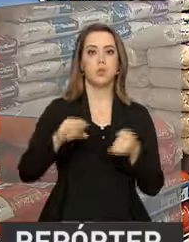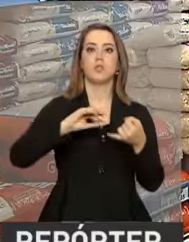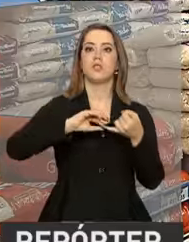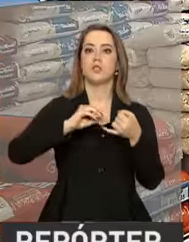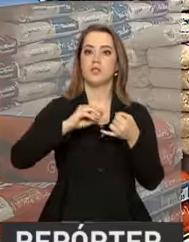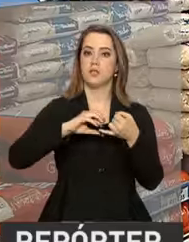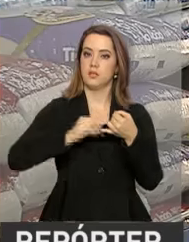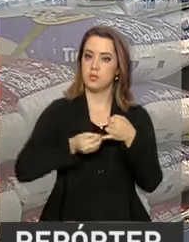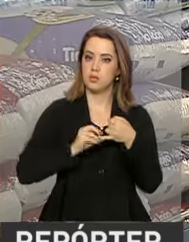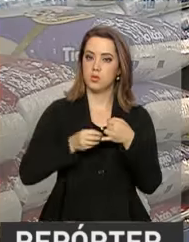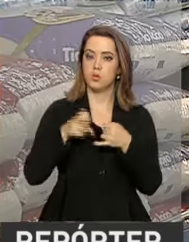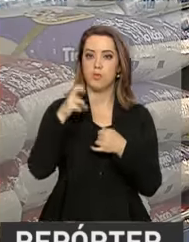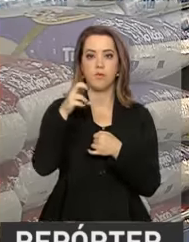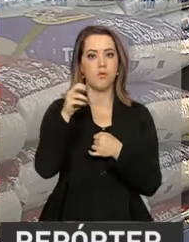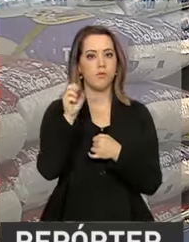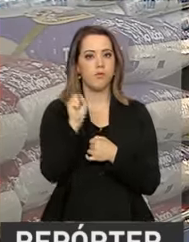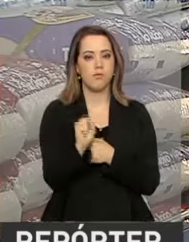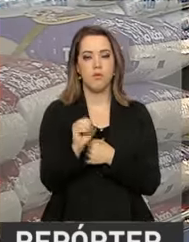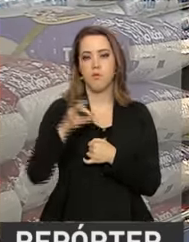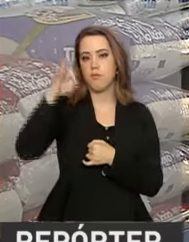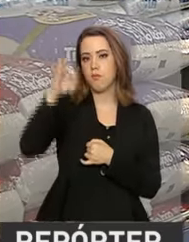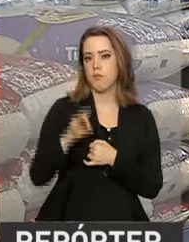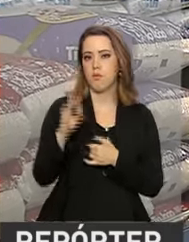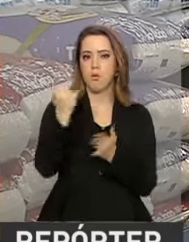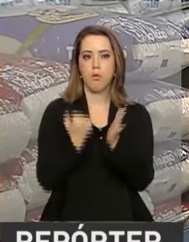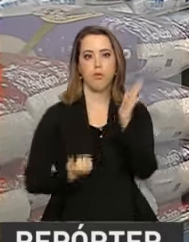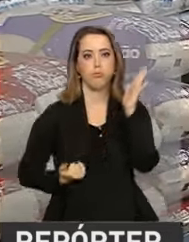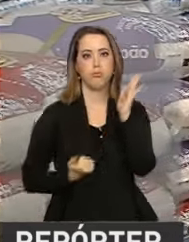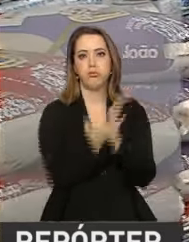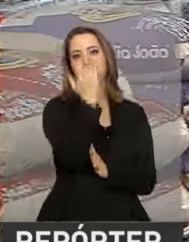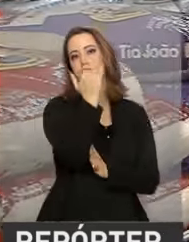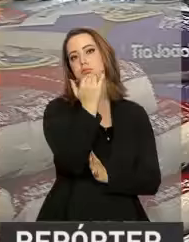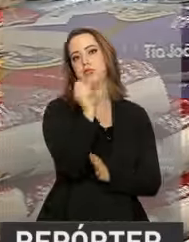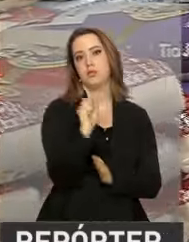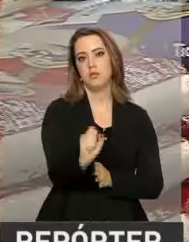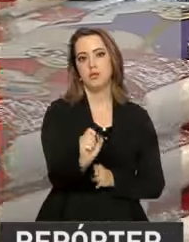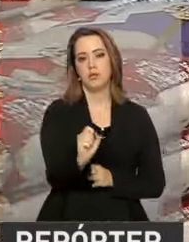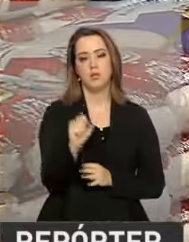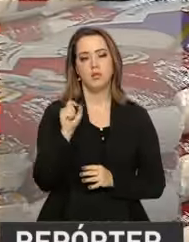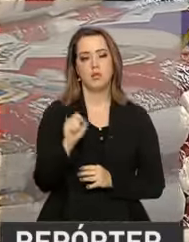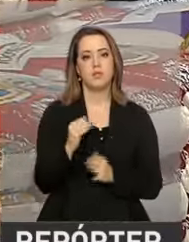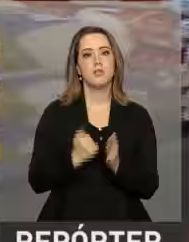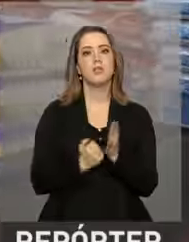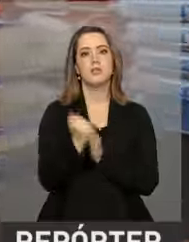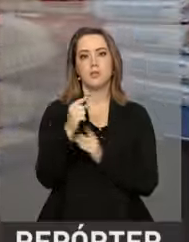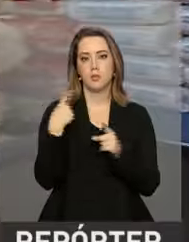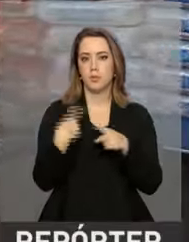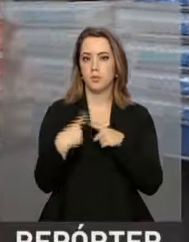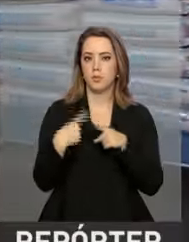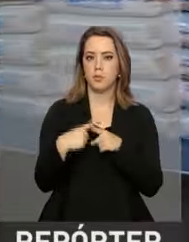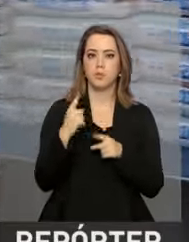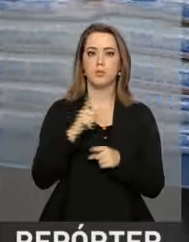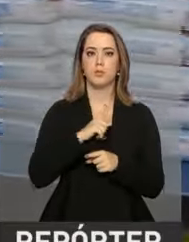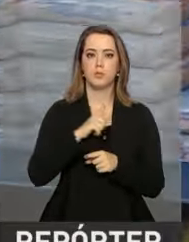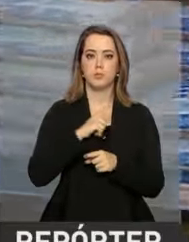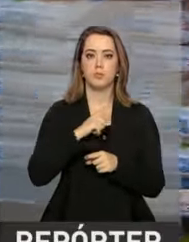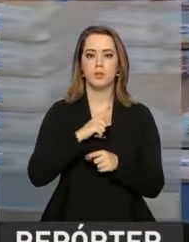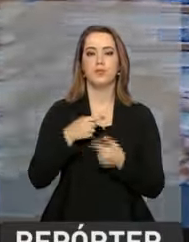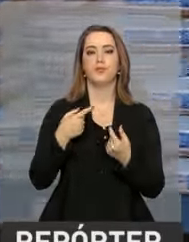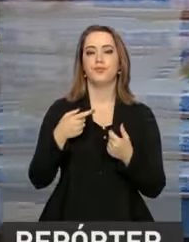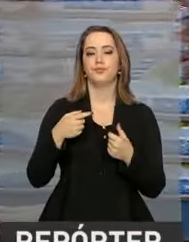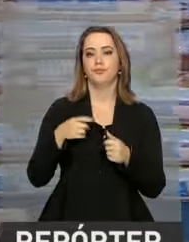58%. Lembrando aí que essa que essa esse aumento do feijão carioca foi por causa de uma quebra na